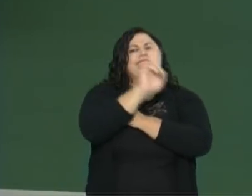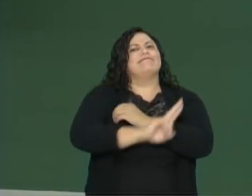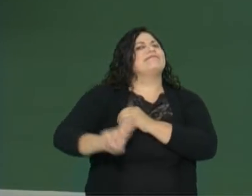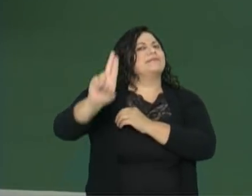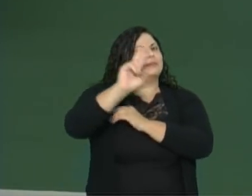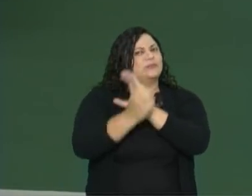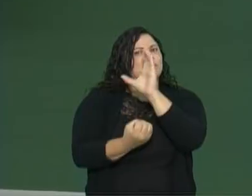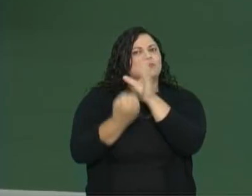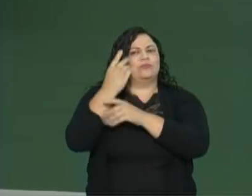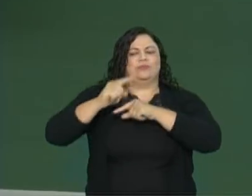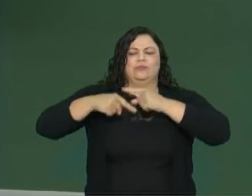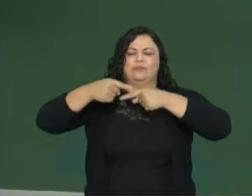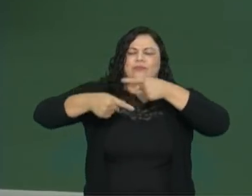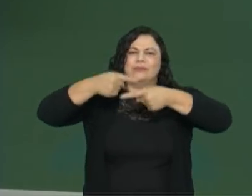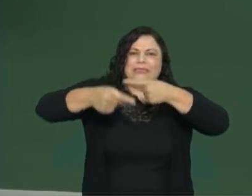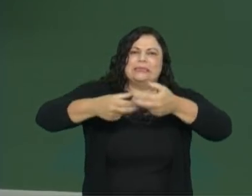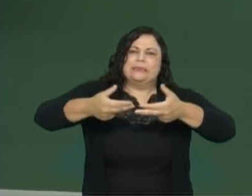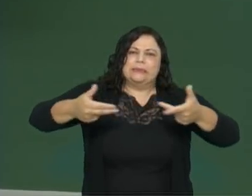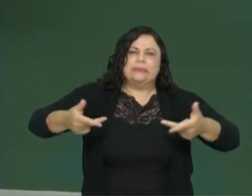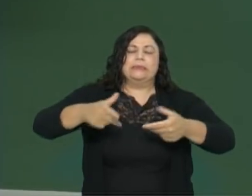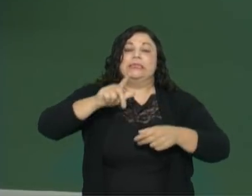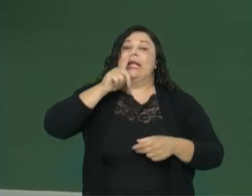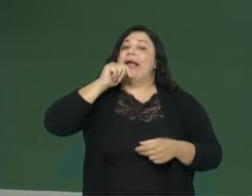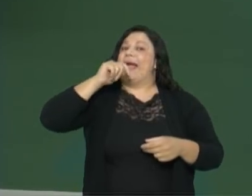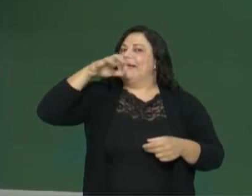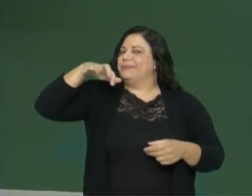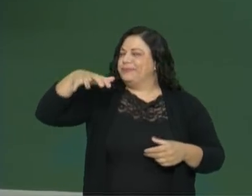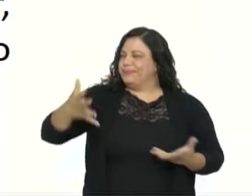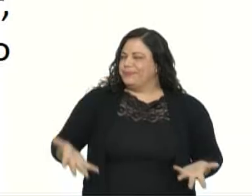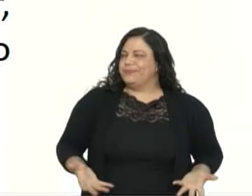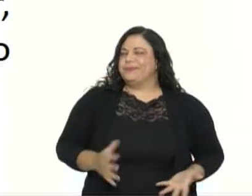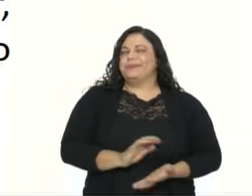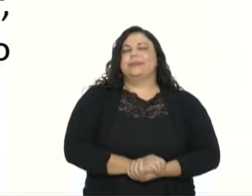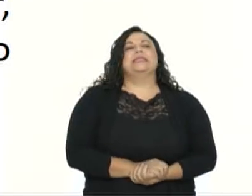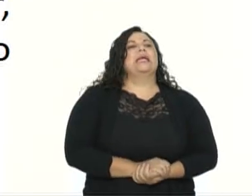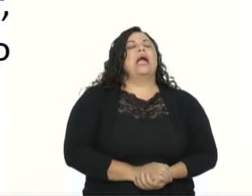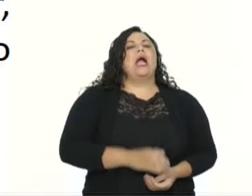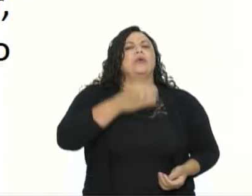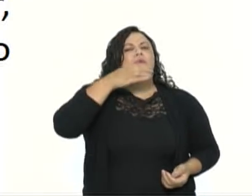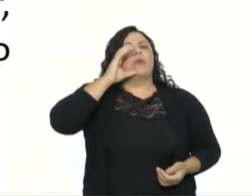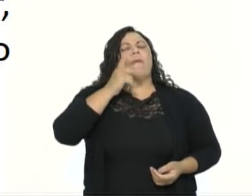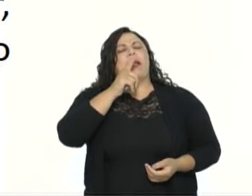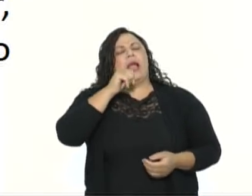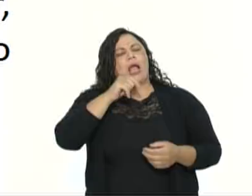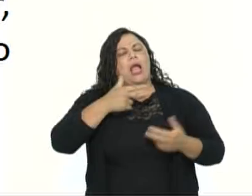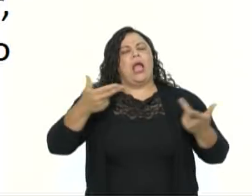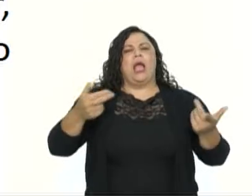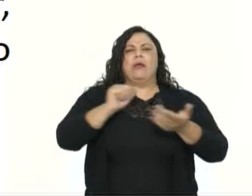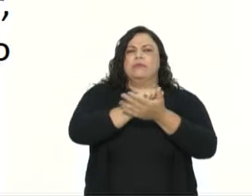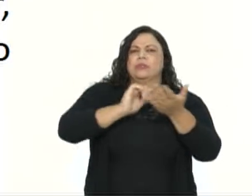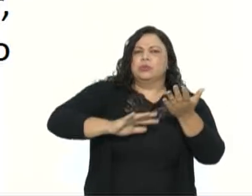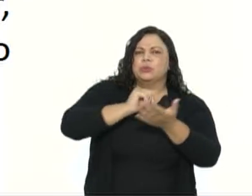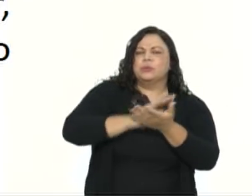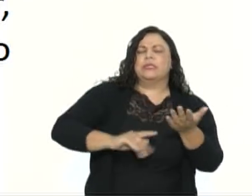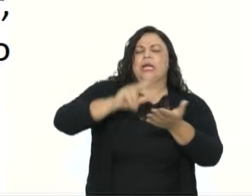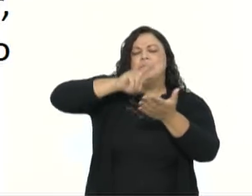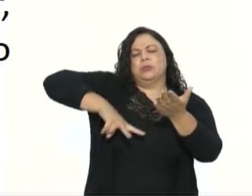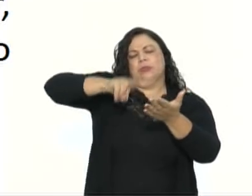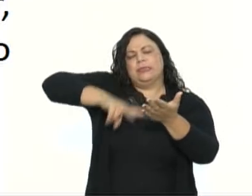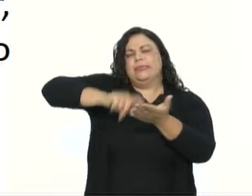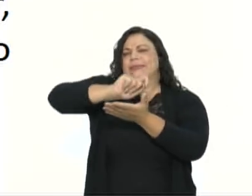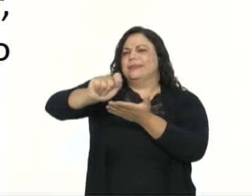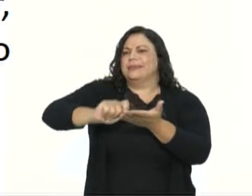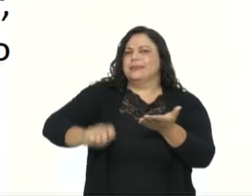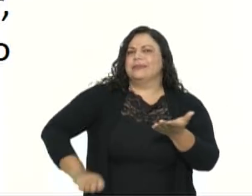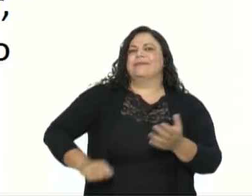Ainda não choveu. Tomar água, se alimentar bem, fazer as atividades em casa, ler, escrever, desenhar,